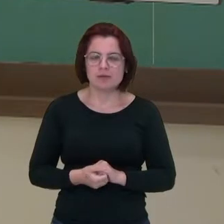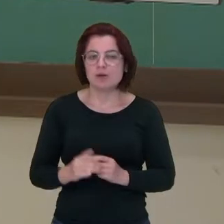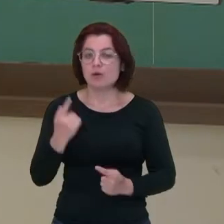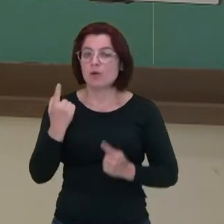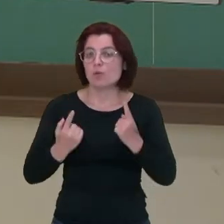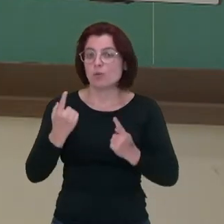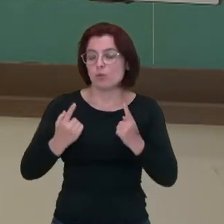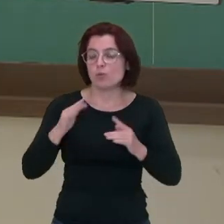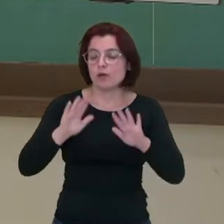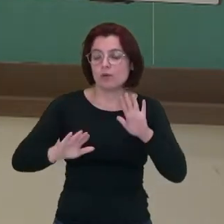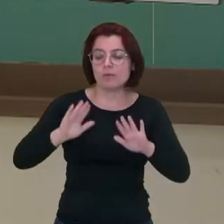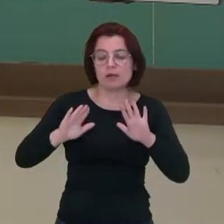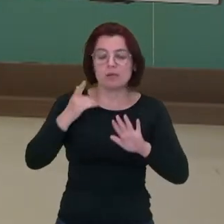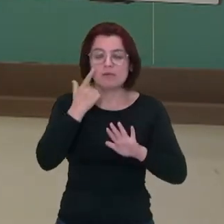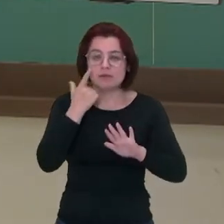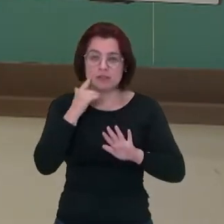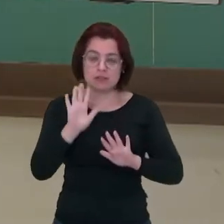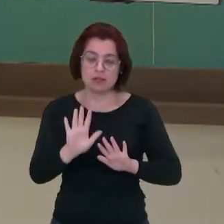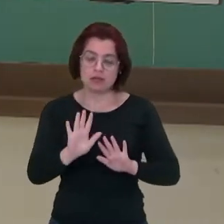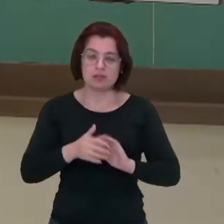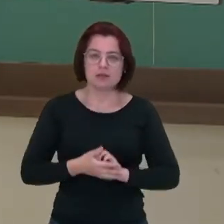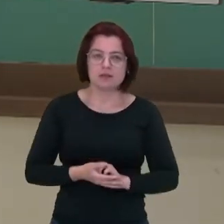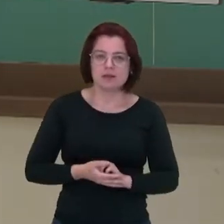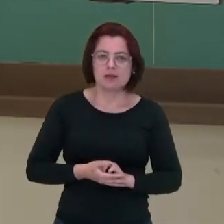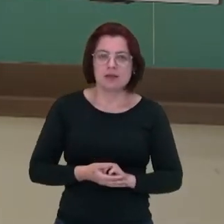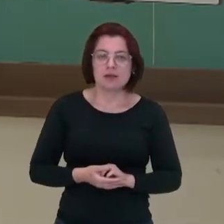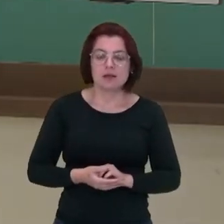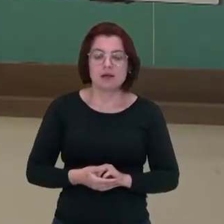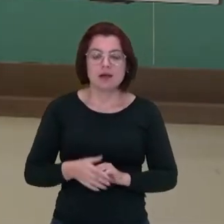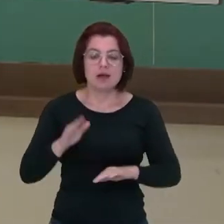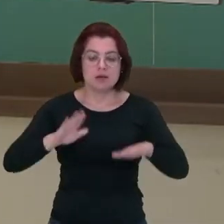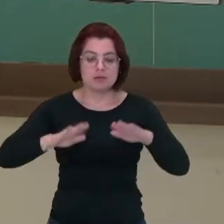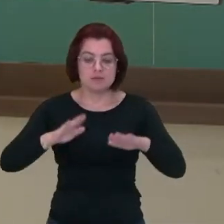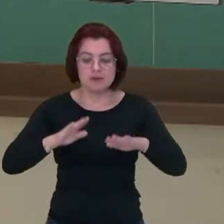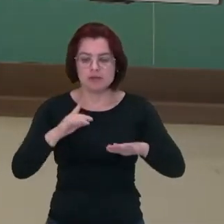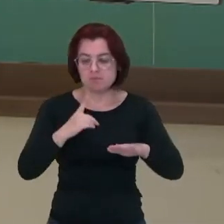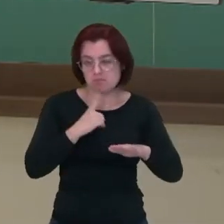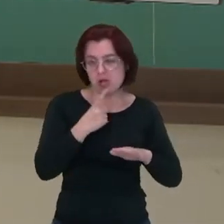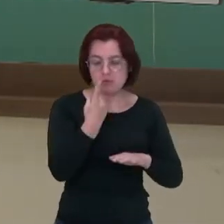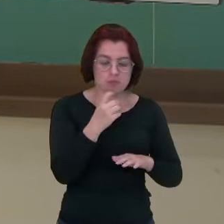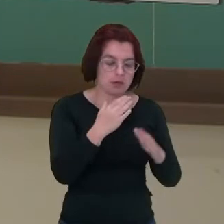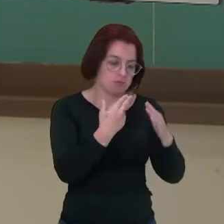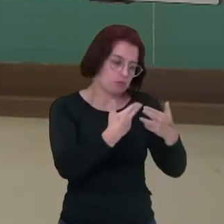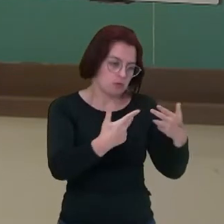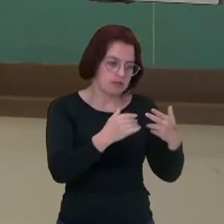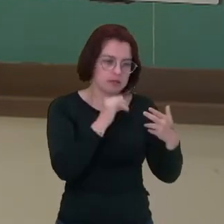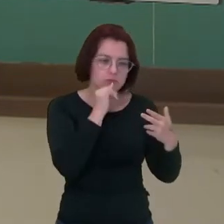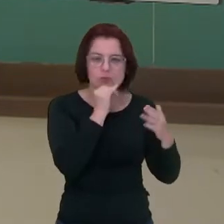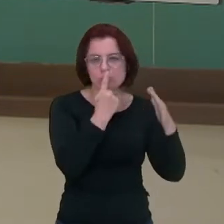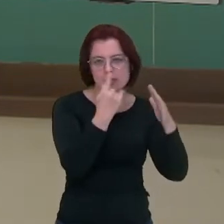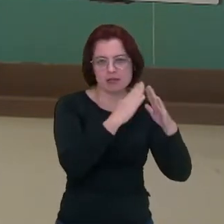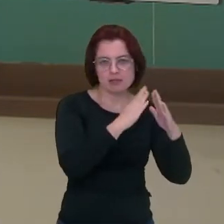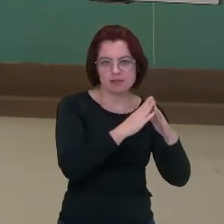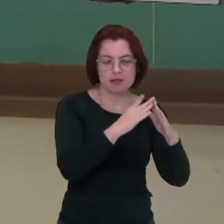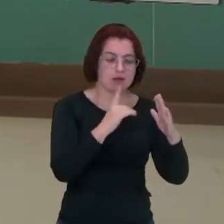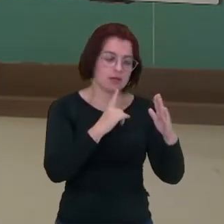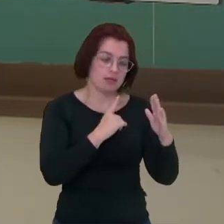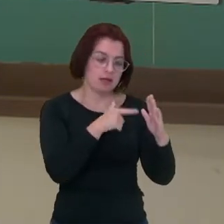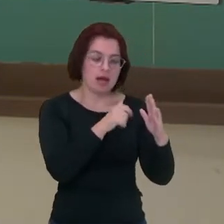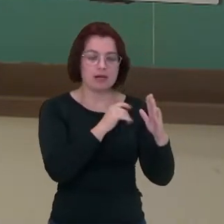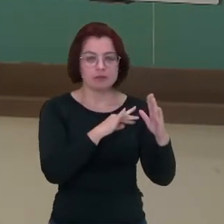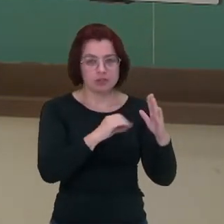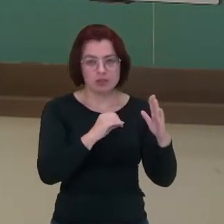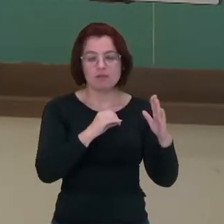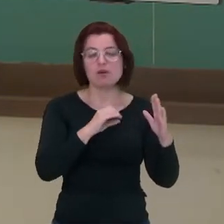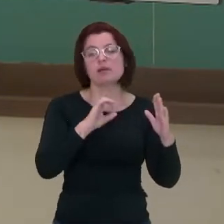de vista. Um bem, às vezes, pode estar como um ativo financeiro e, ora, o mesmo bem pode